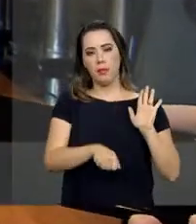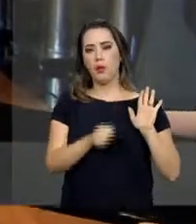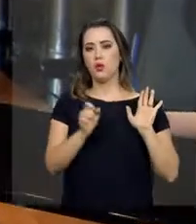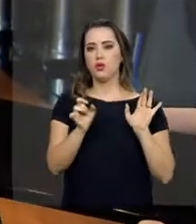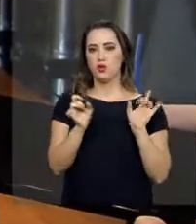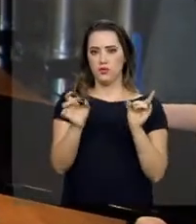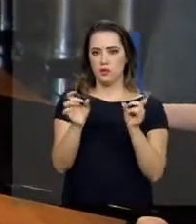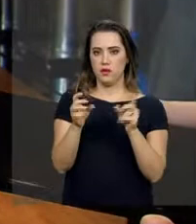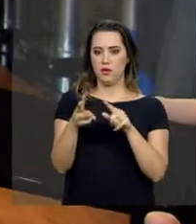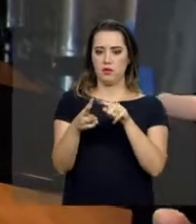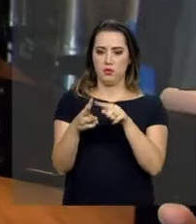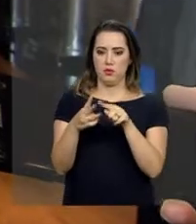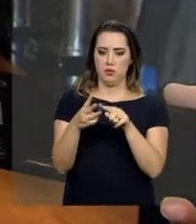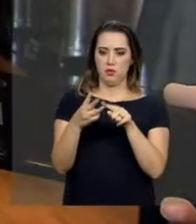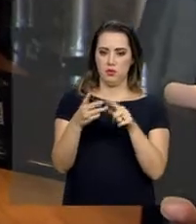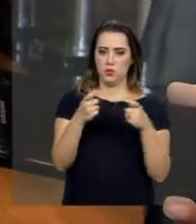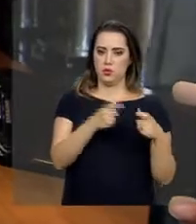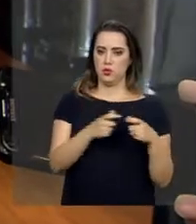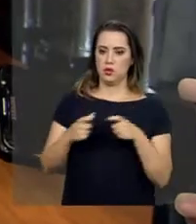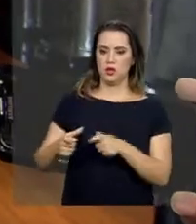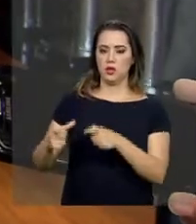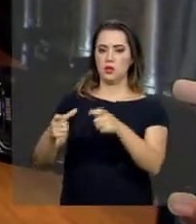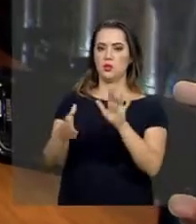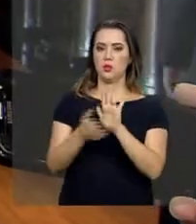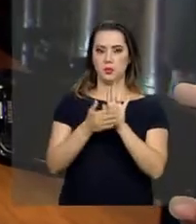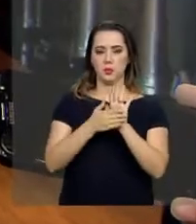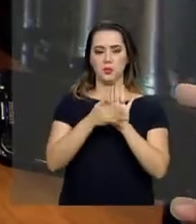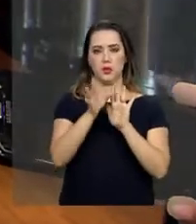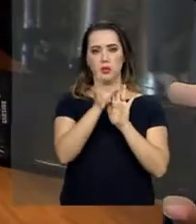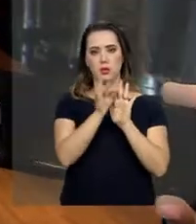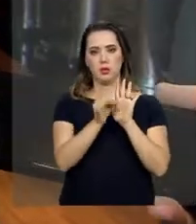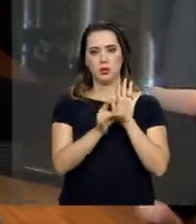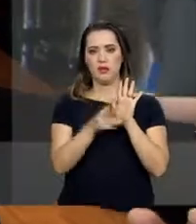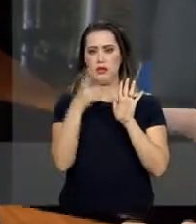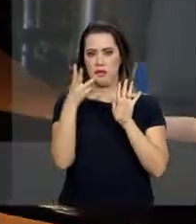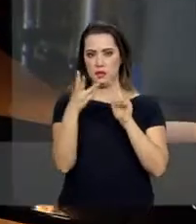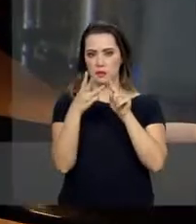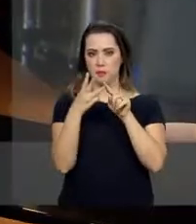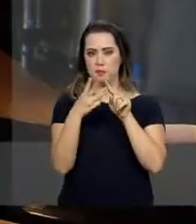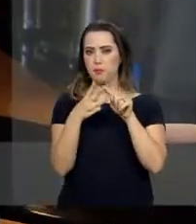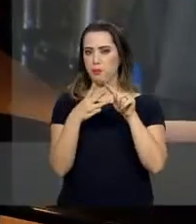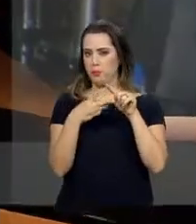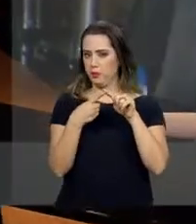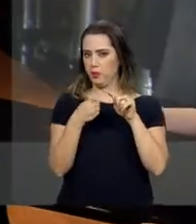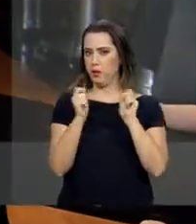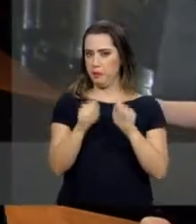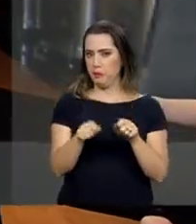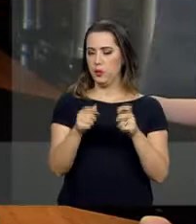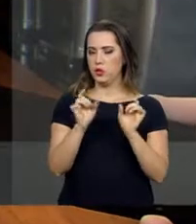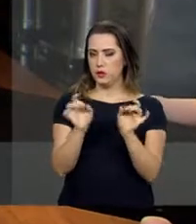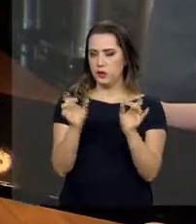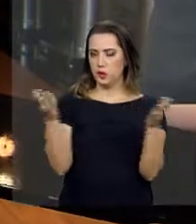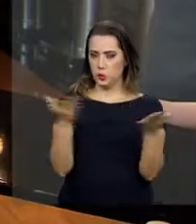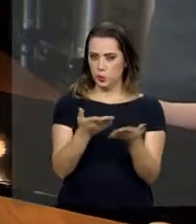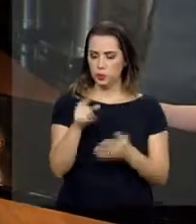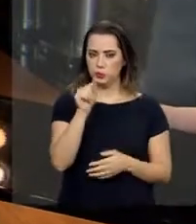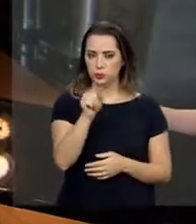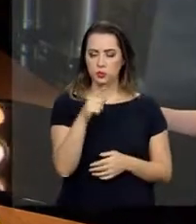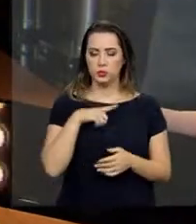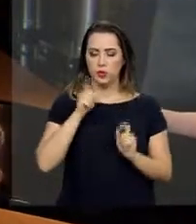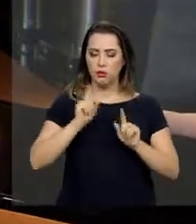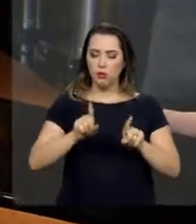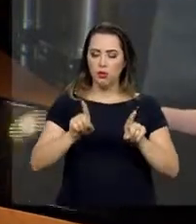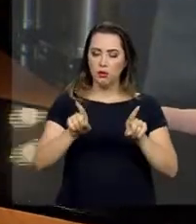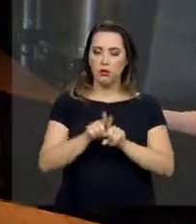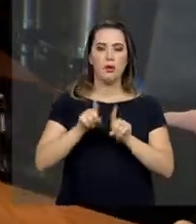das três áreas dos três lotes proposta é uma a possibilidade de colocar é em torno